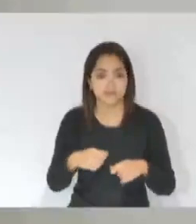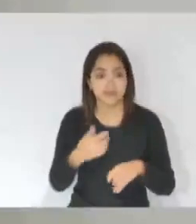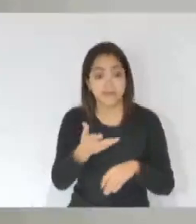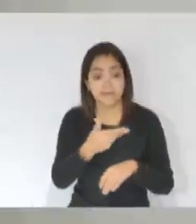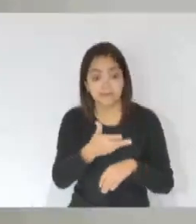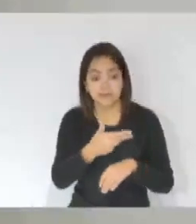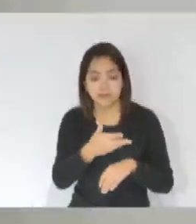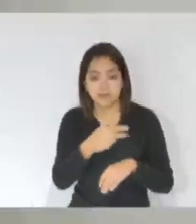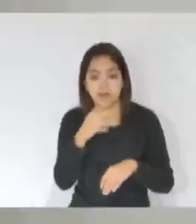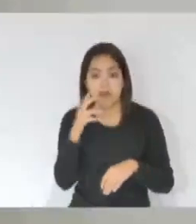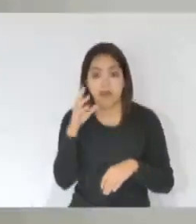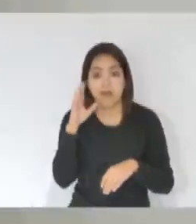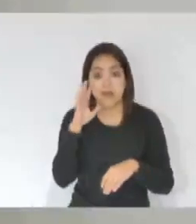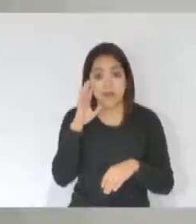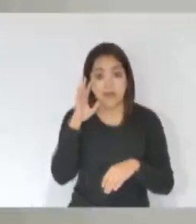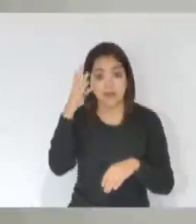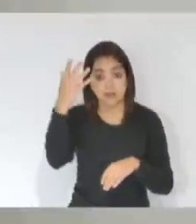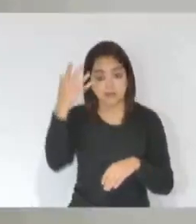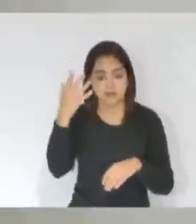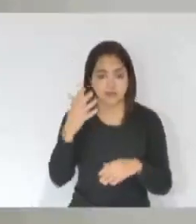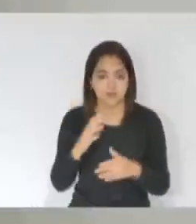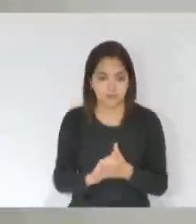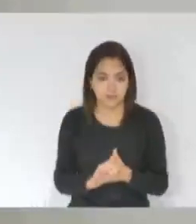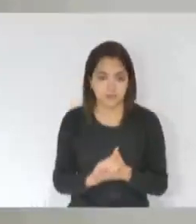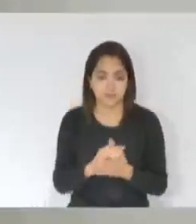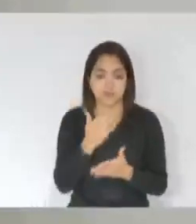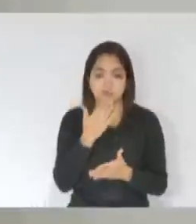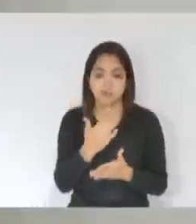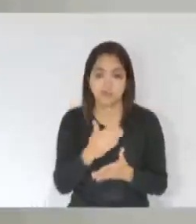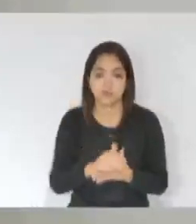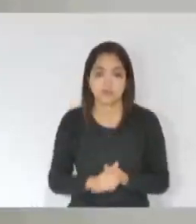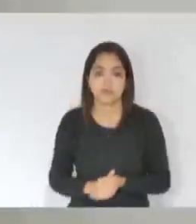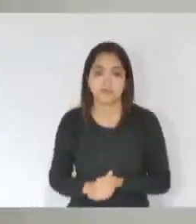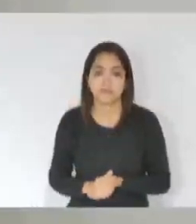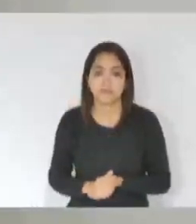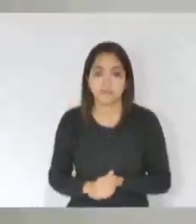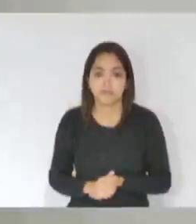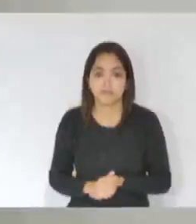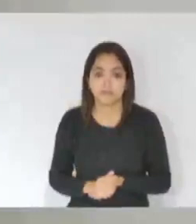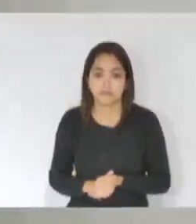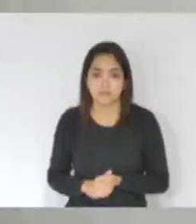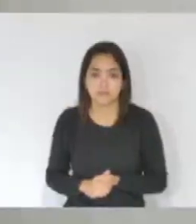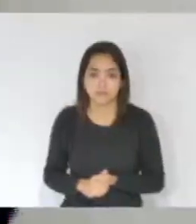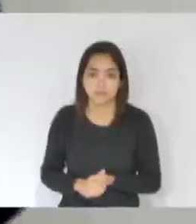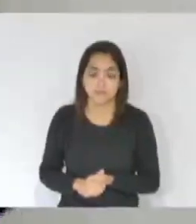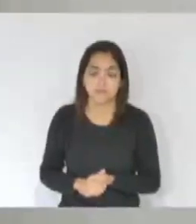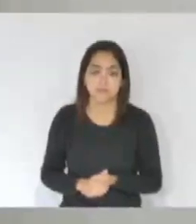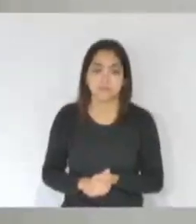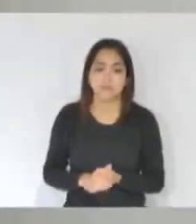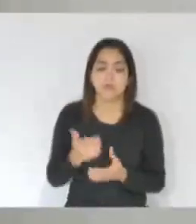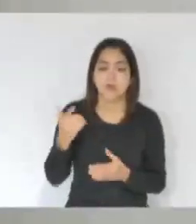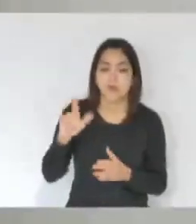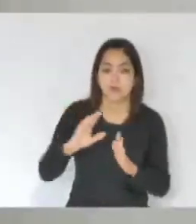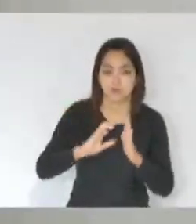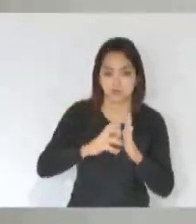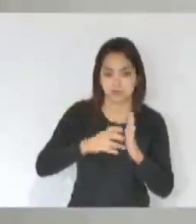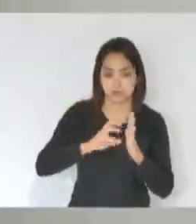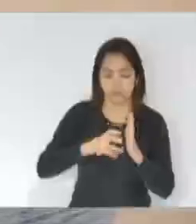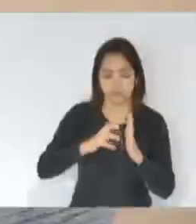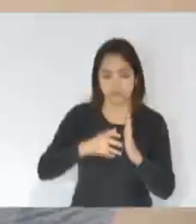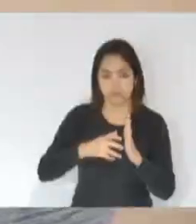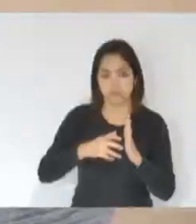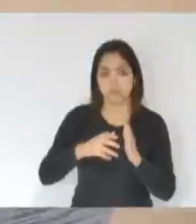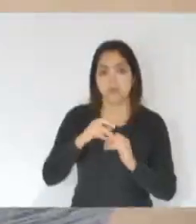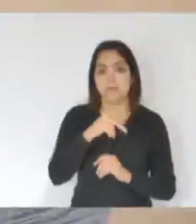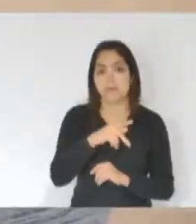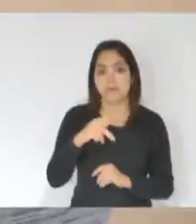para resolver as suas solicitações. Muito obrigado, senhor presidente. Próximo horário destinado ao bloco parlamentar